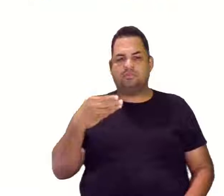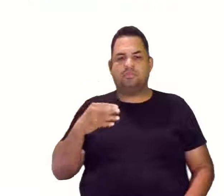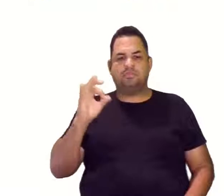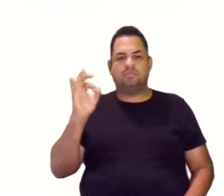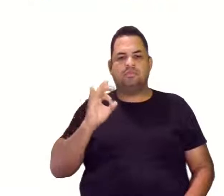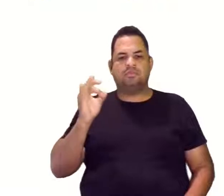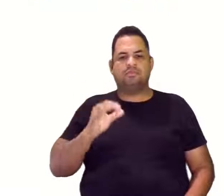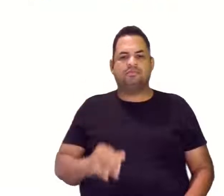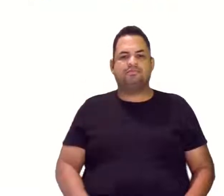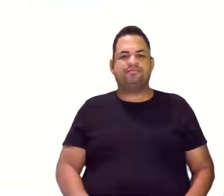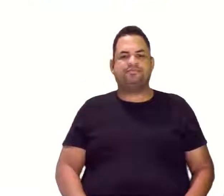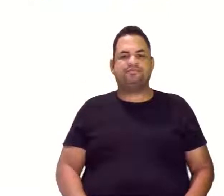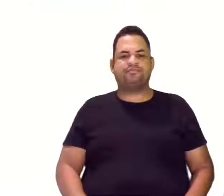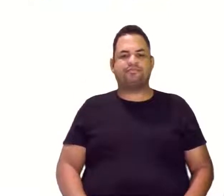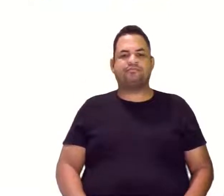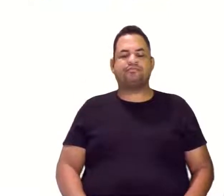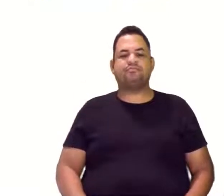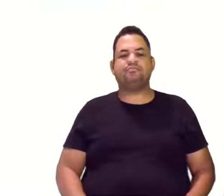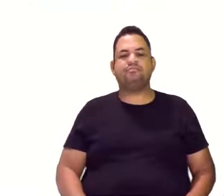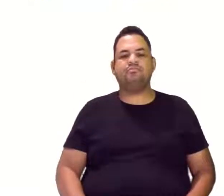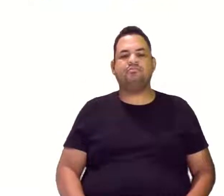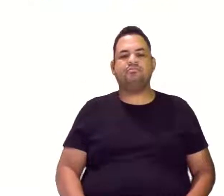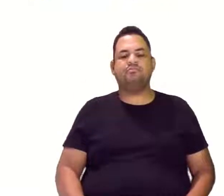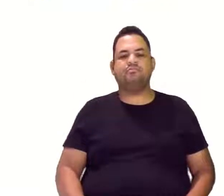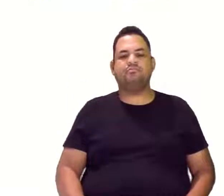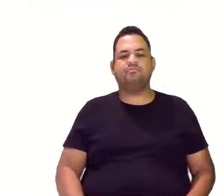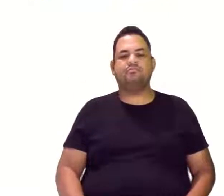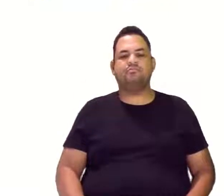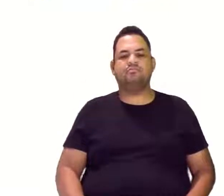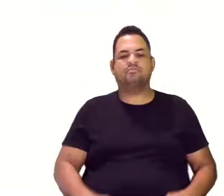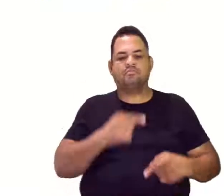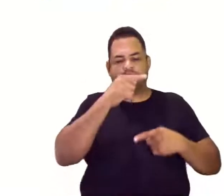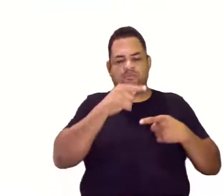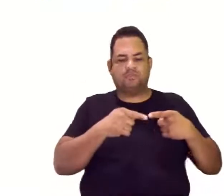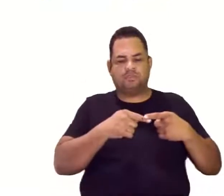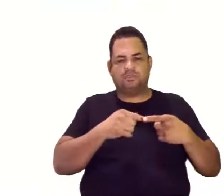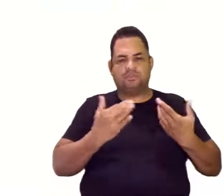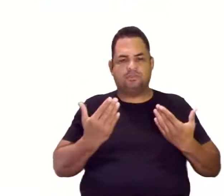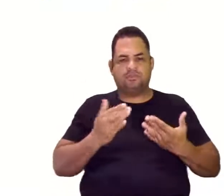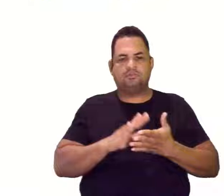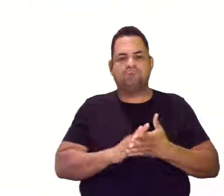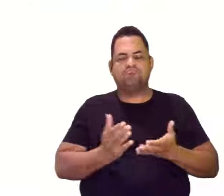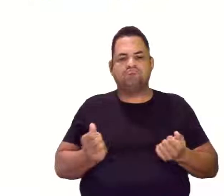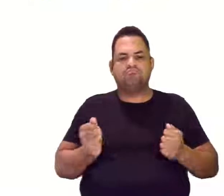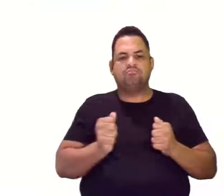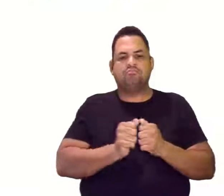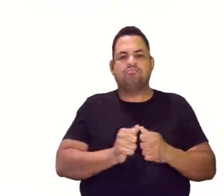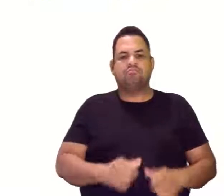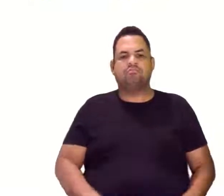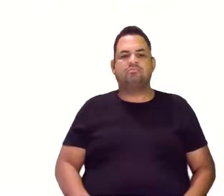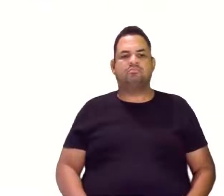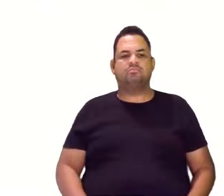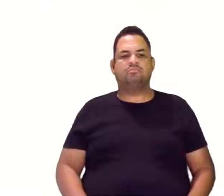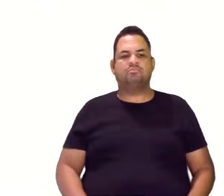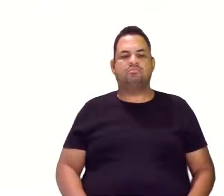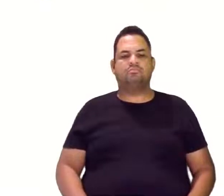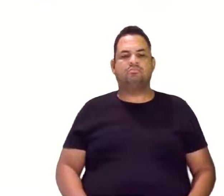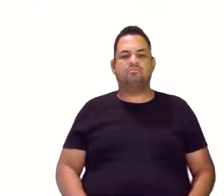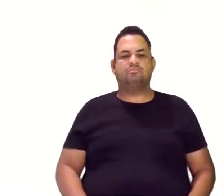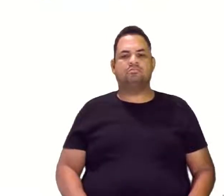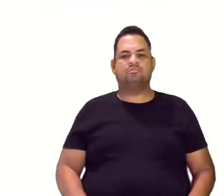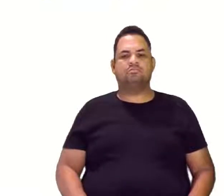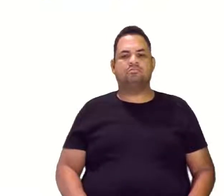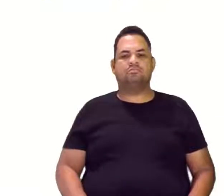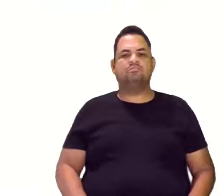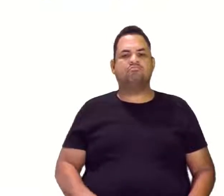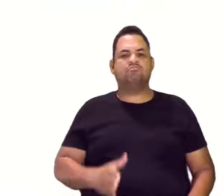E aí, será que a gente tem como ver uma fração equivalente a ela? Mais próximo aí de um número menor, né? Por